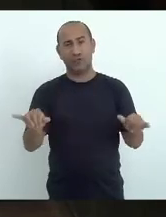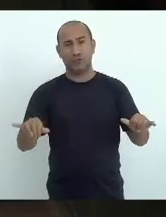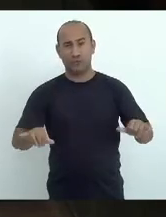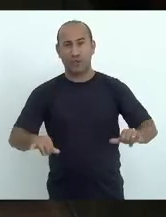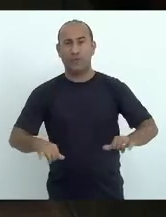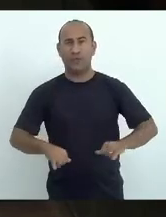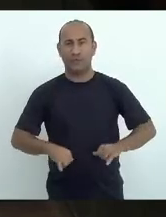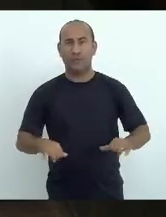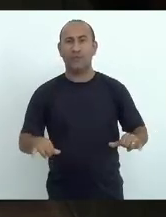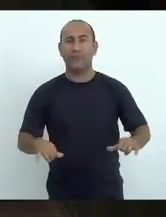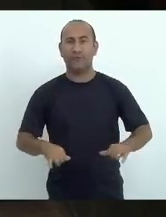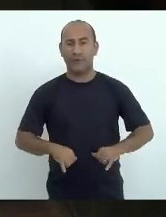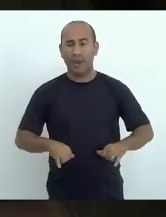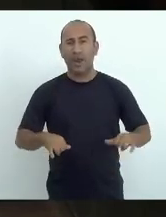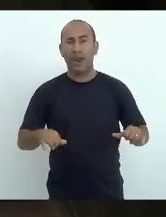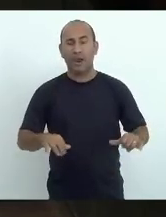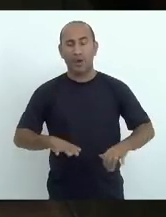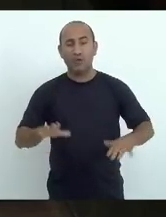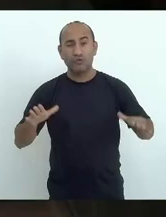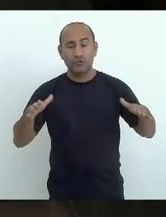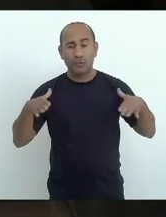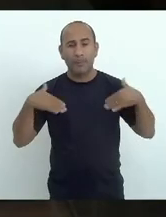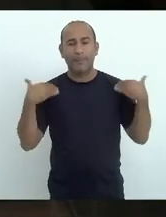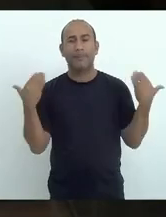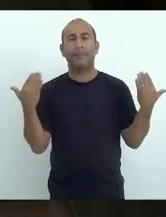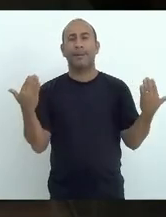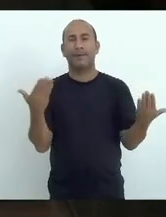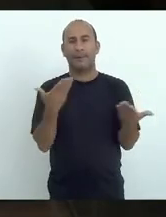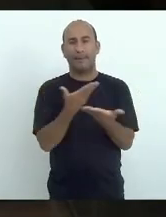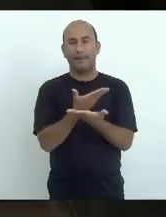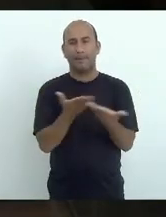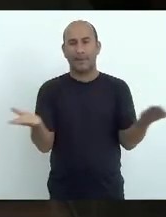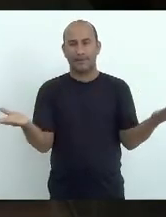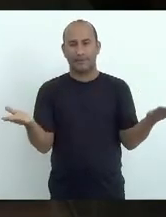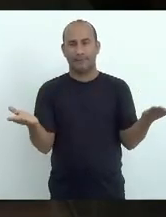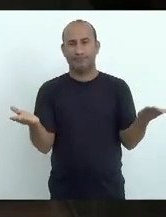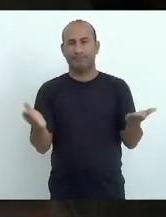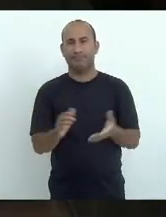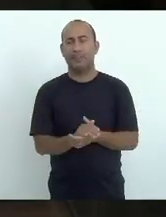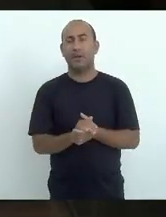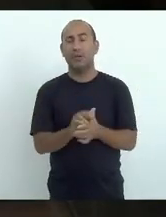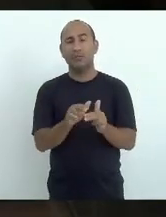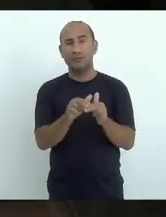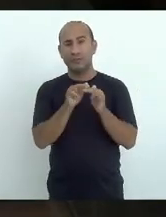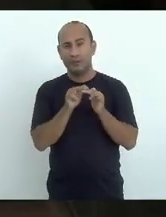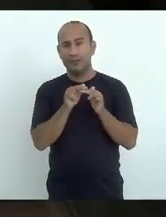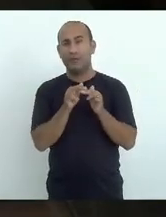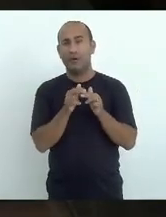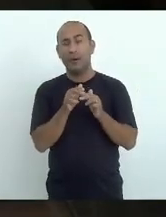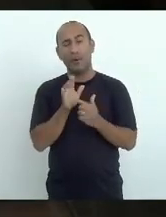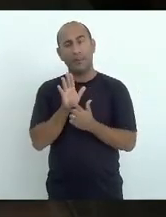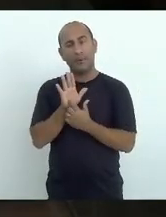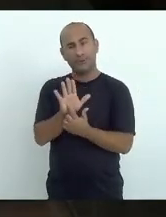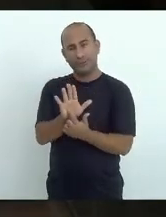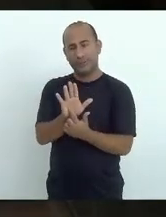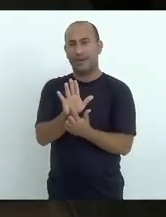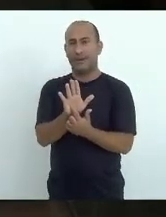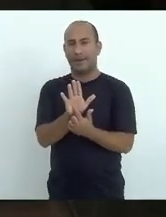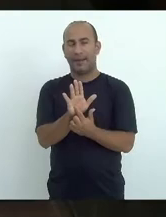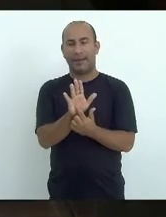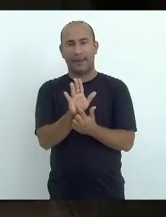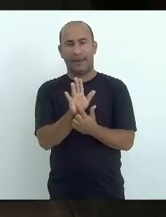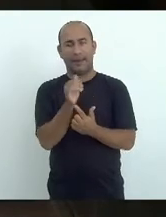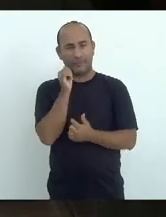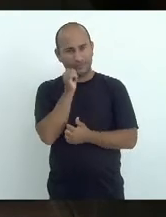uma flagrante derrota. E aí eu queria assinalar, senhora